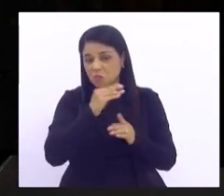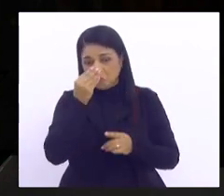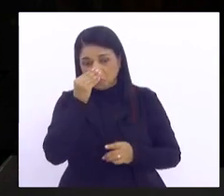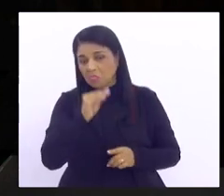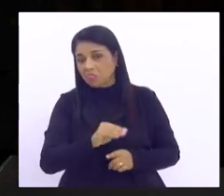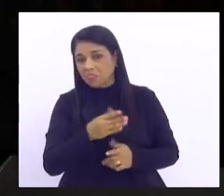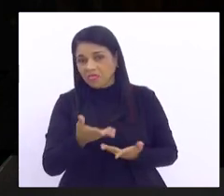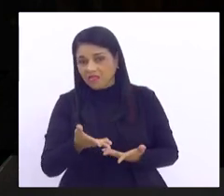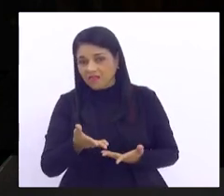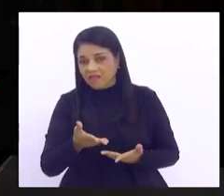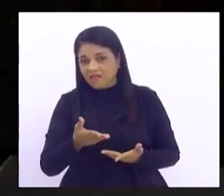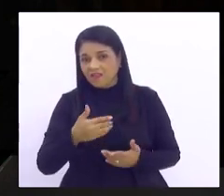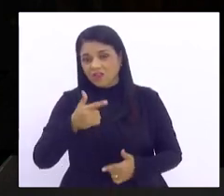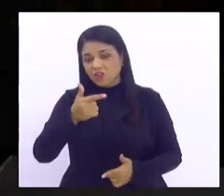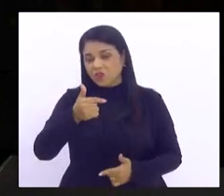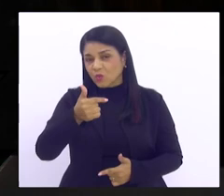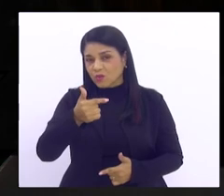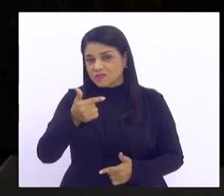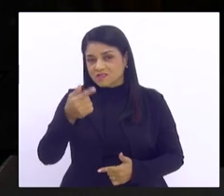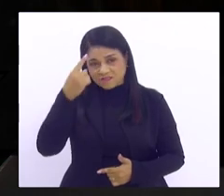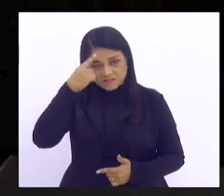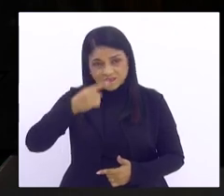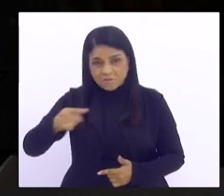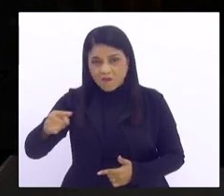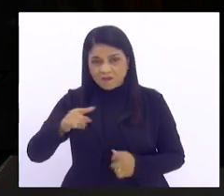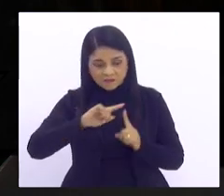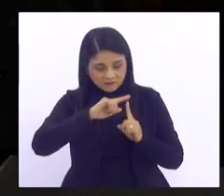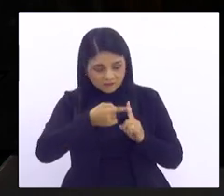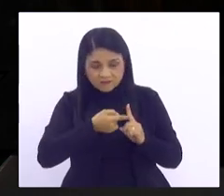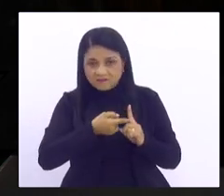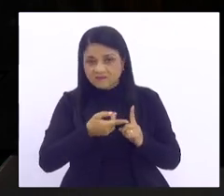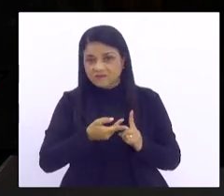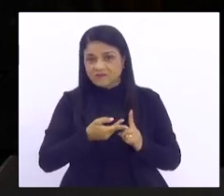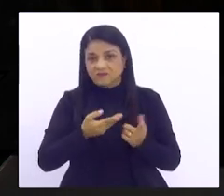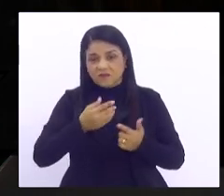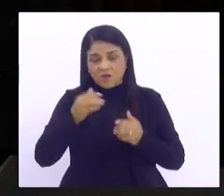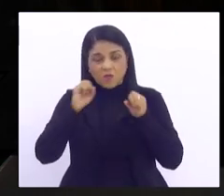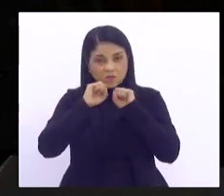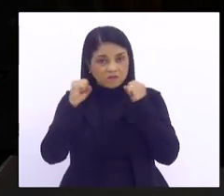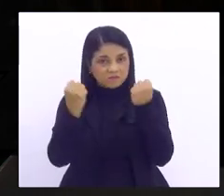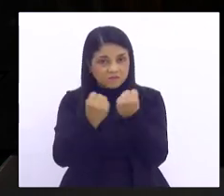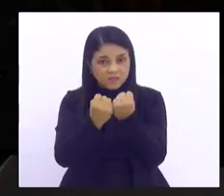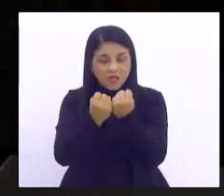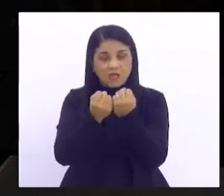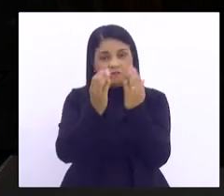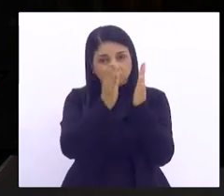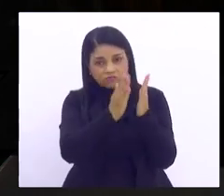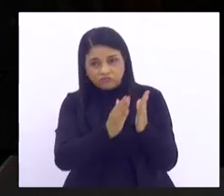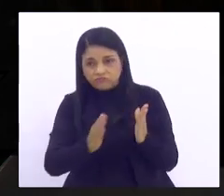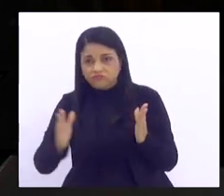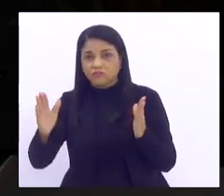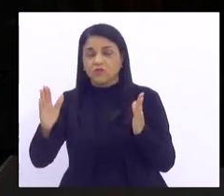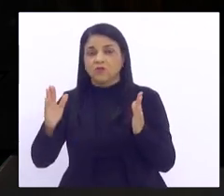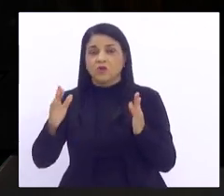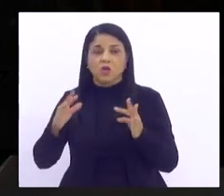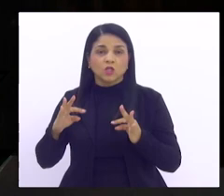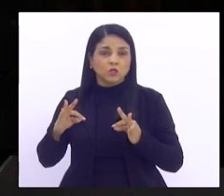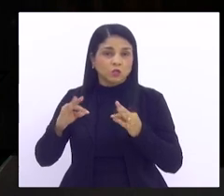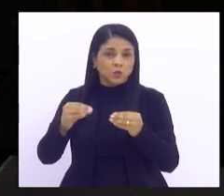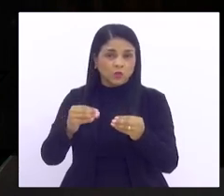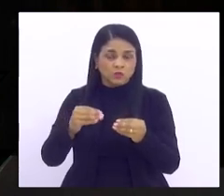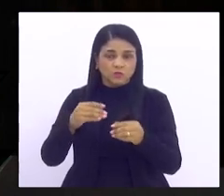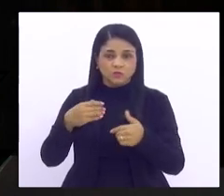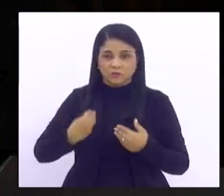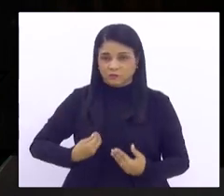12 semanas de gestação, como muitos dizem. Ao longo desse seminário de hoje, eu tenho certeza que os nossos brilhantes expositores, eles